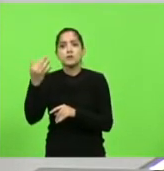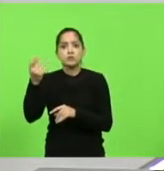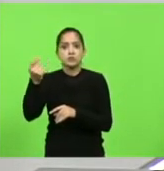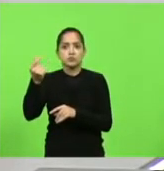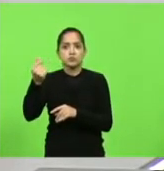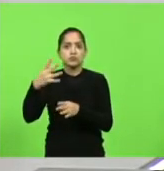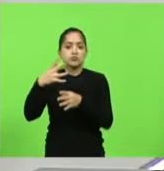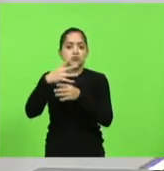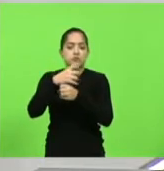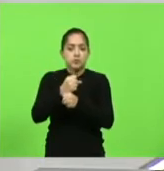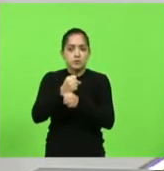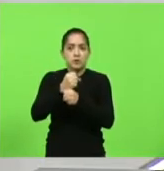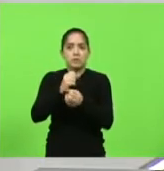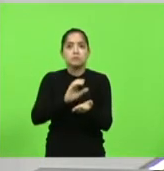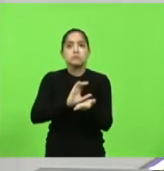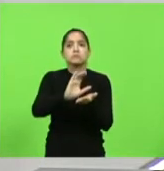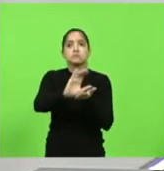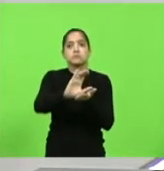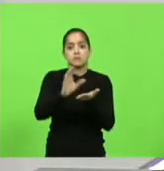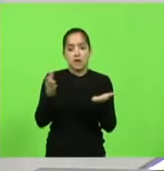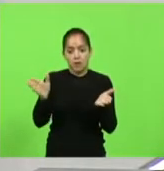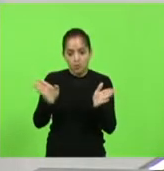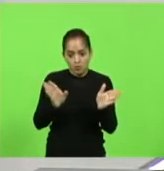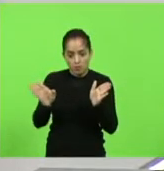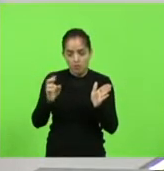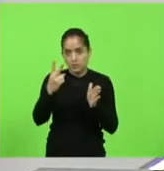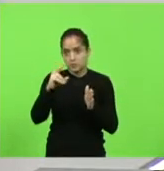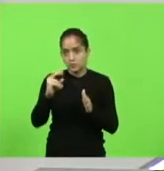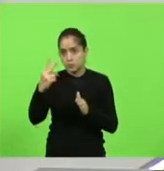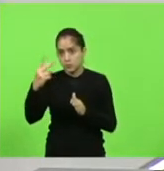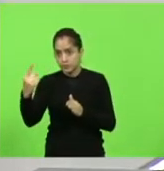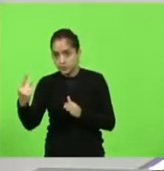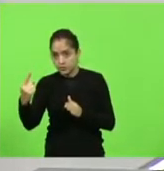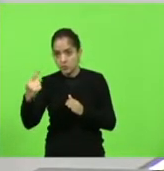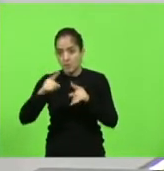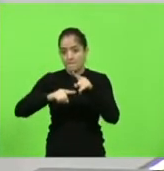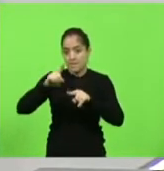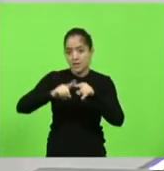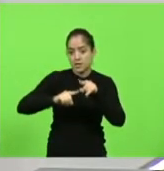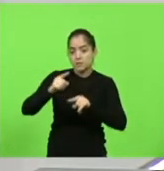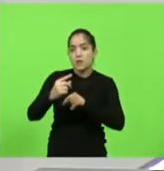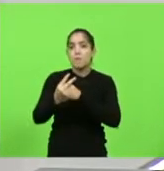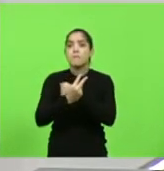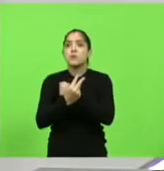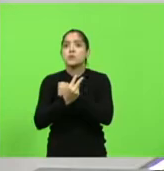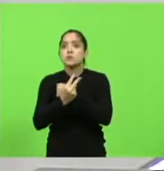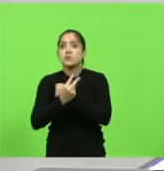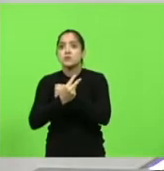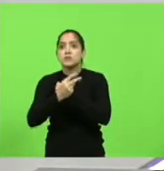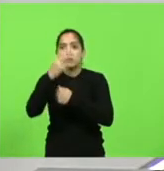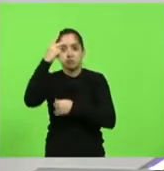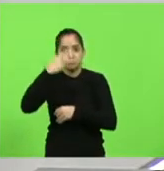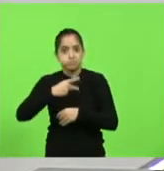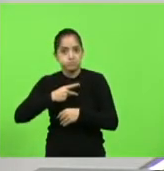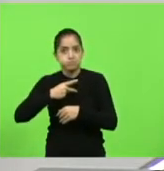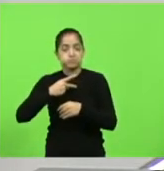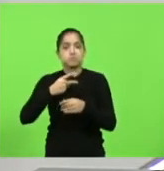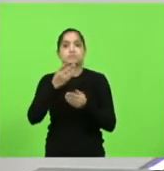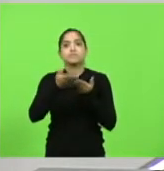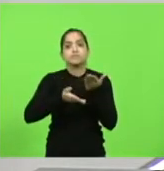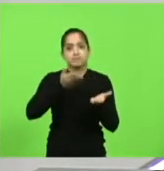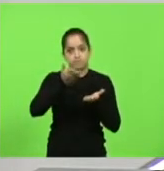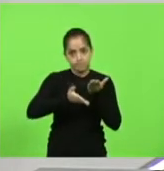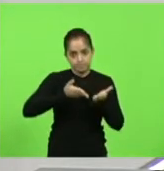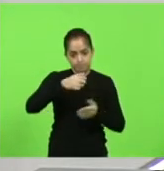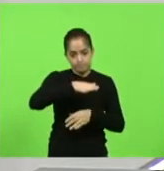já investido neste ano de 2021 em equipamentos de proteção individual para o atendimento na